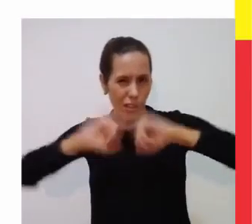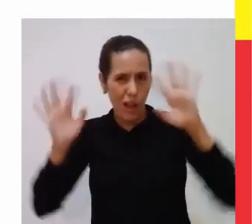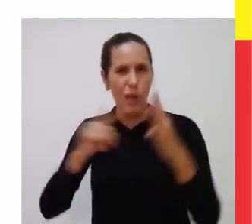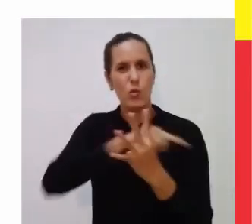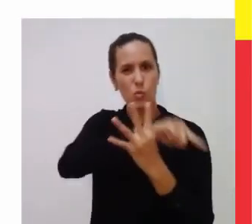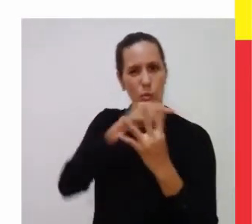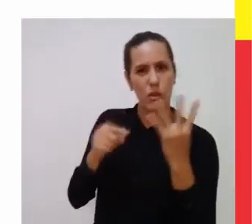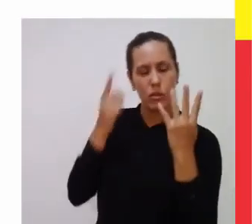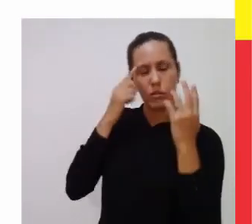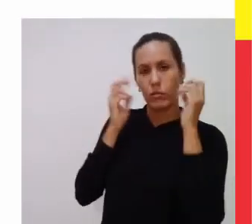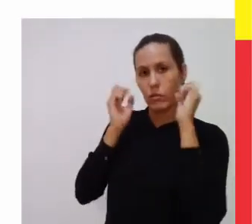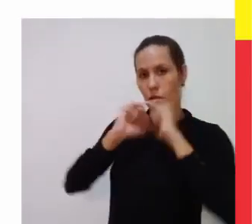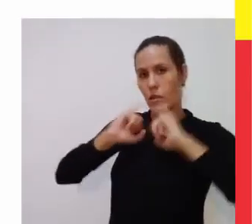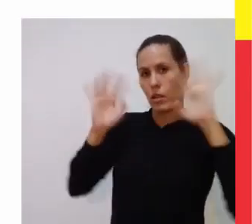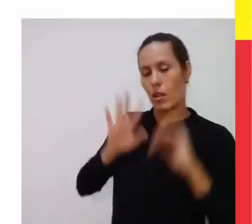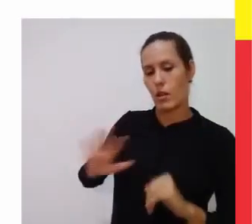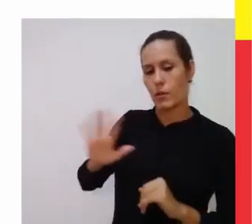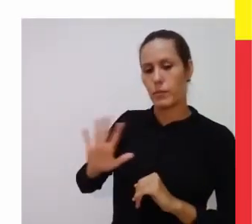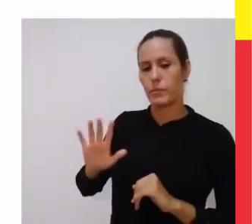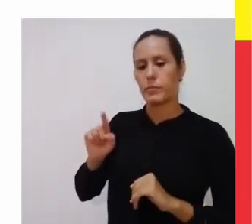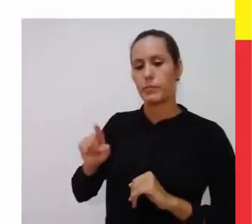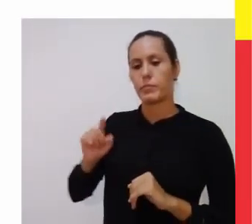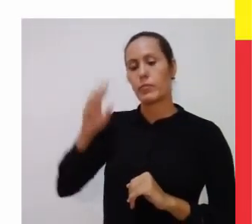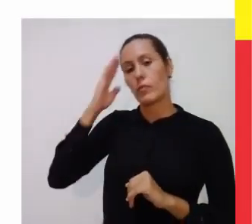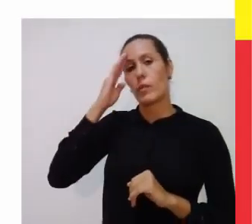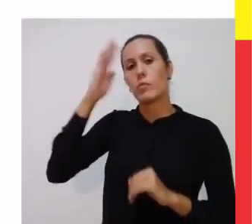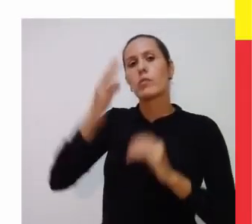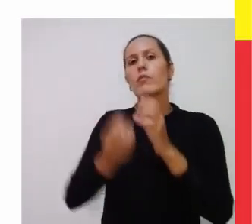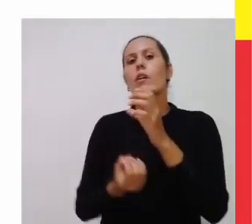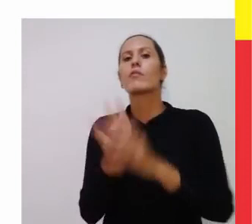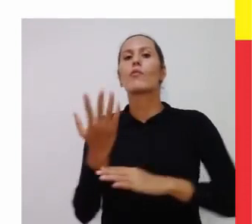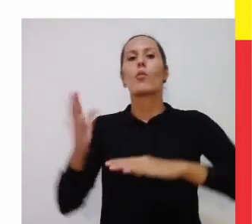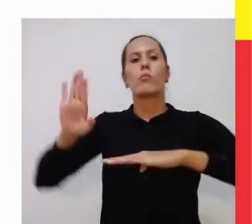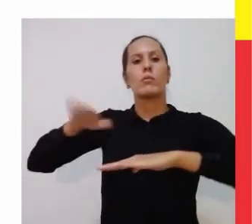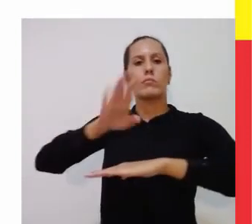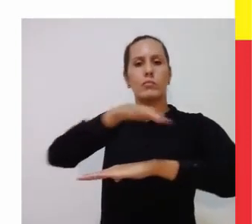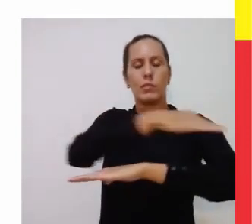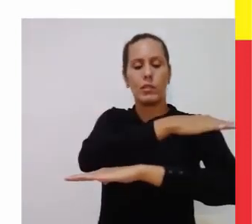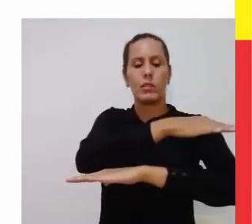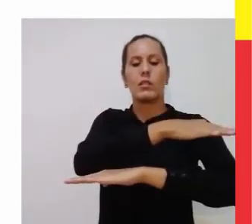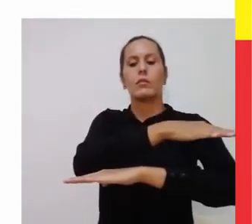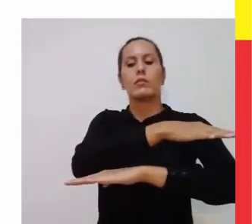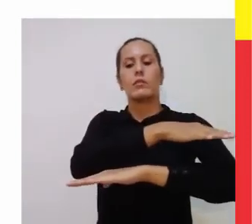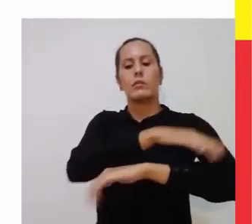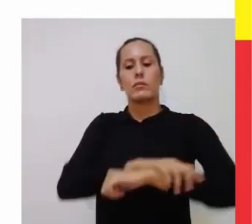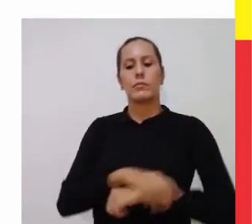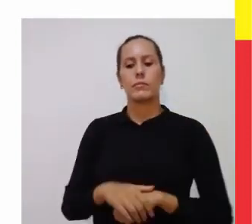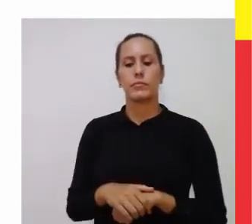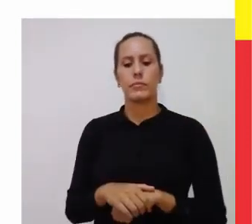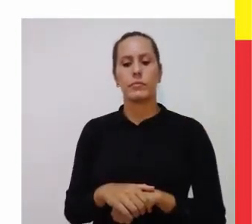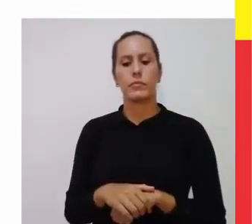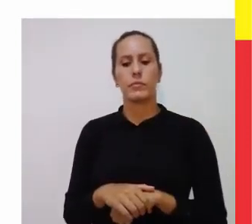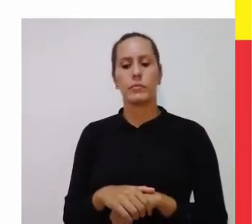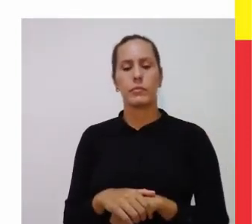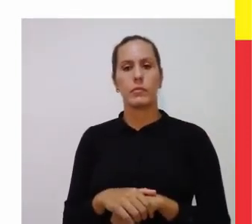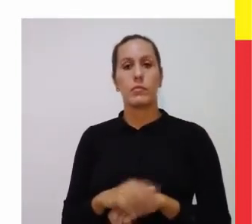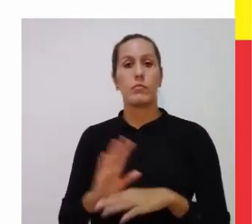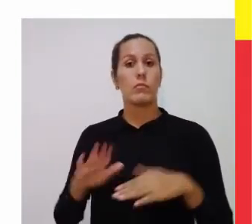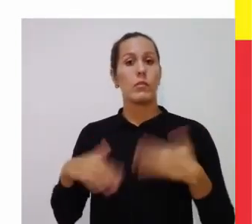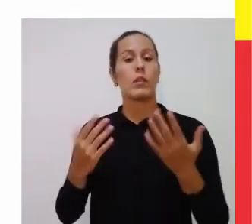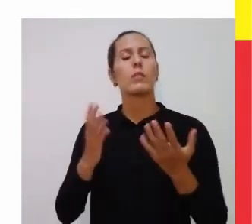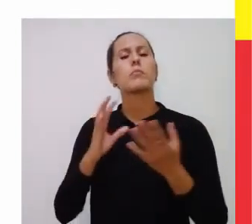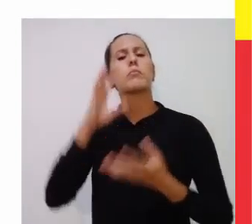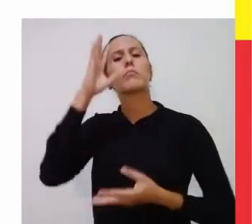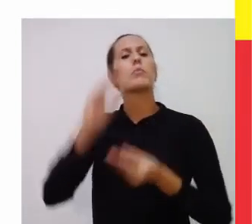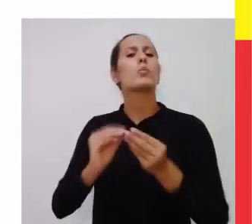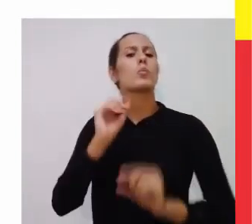uma definição, tá? Um resuminho. A primeira imagem, principais formas de relevo, tá? E a continuação dela conclui,